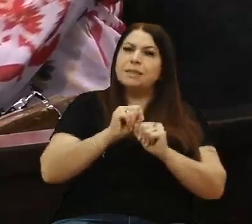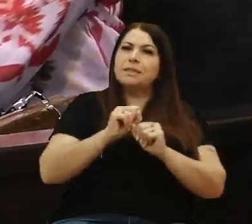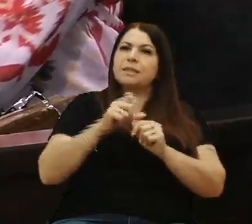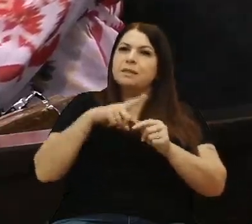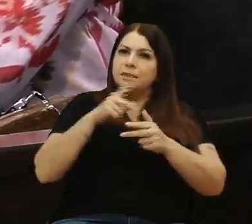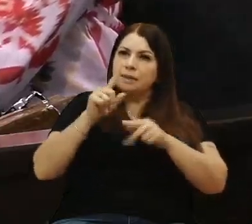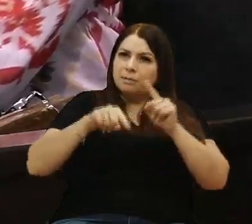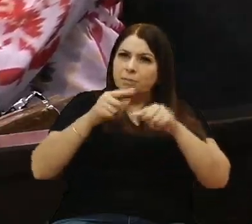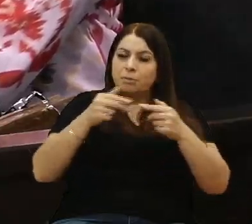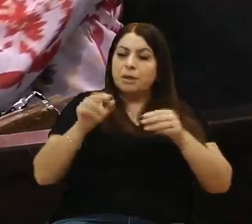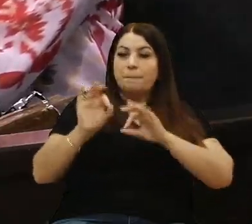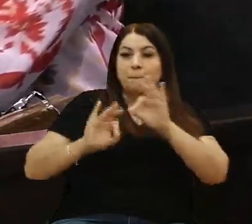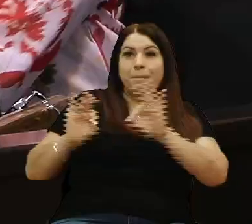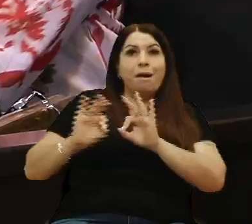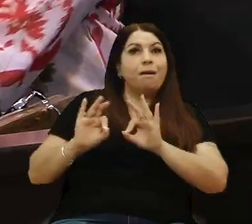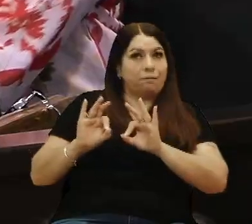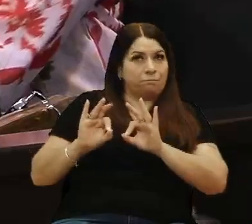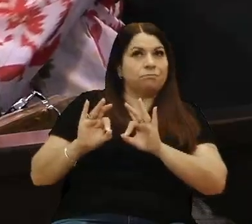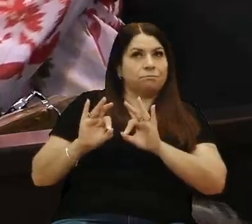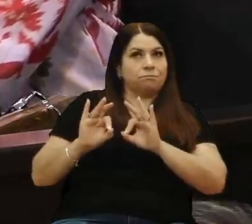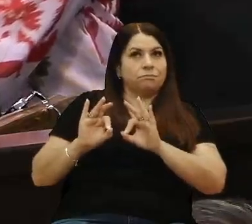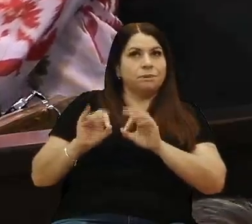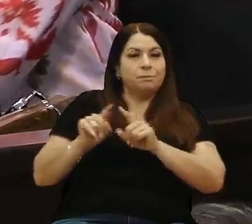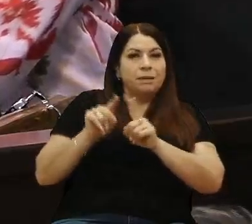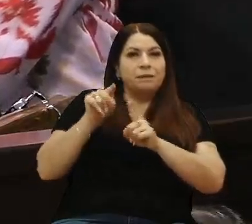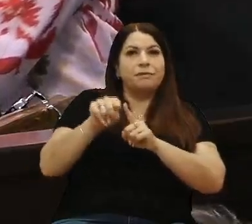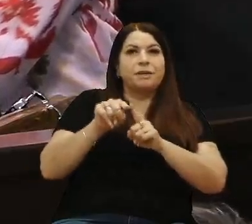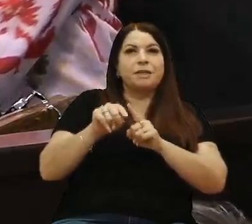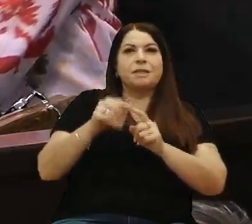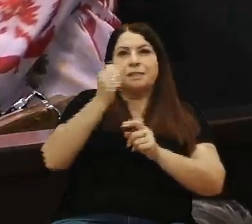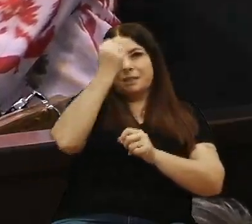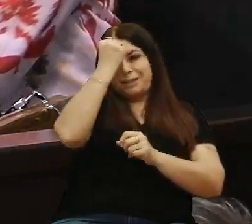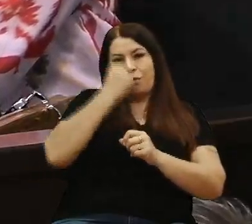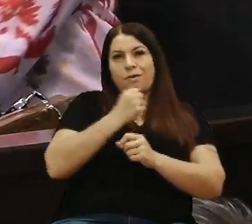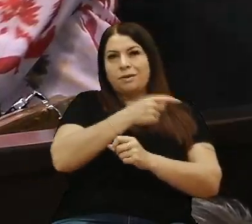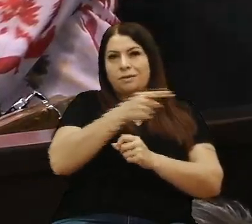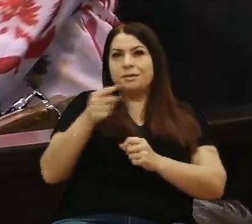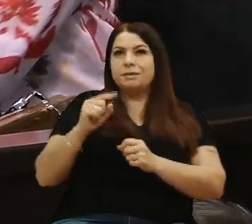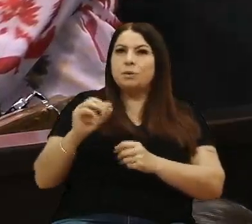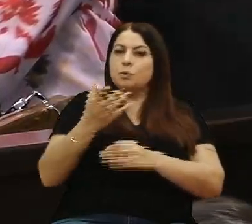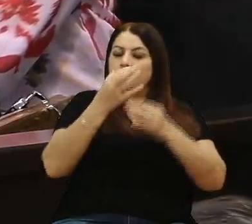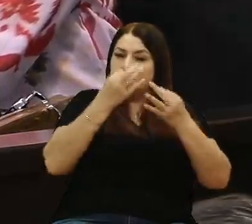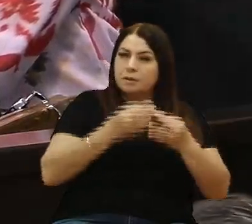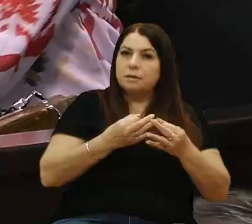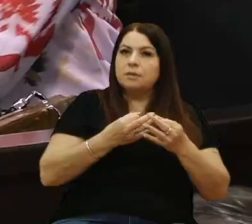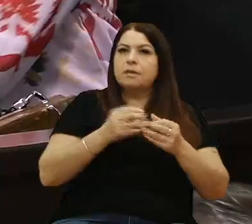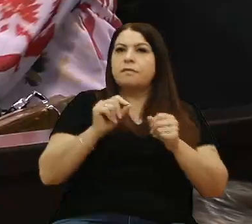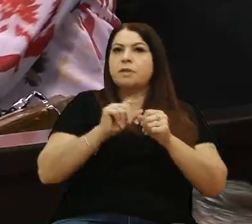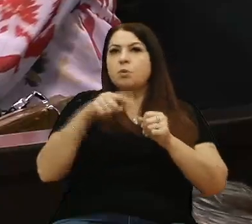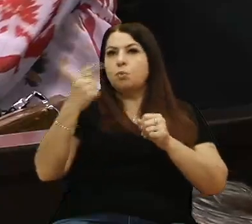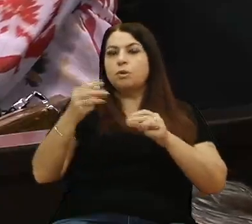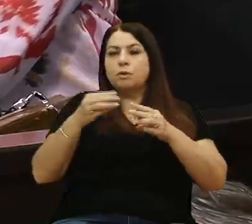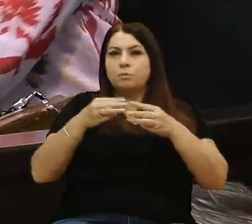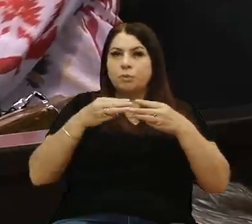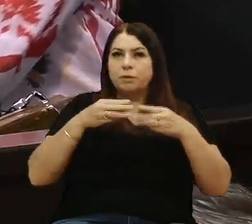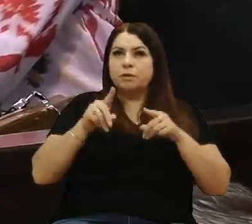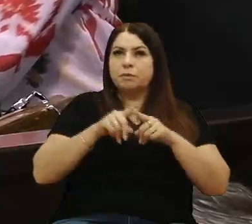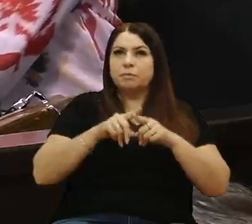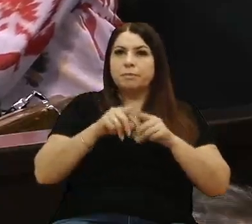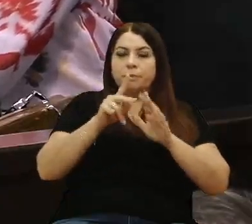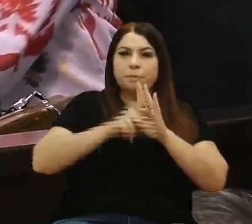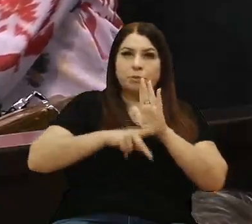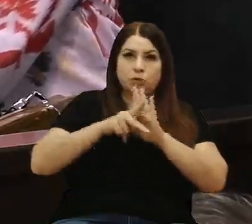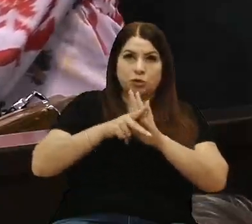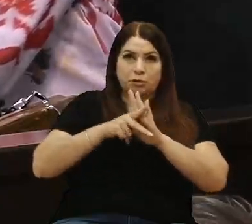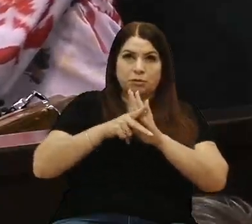equipada e preparada para atacar esses terroristas. E com toda certeza faremos outras moções para que o